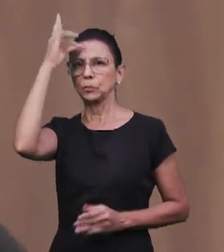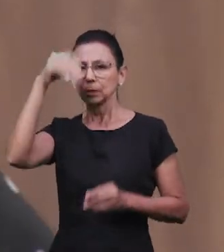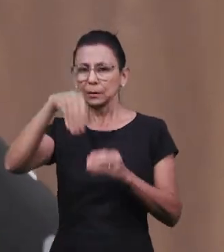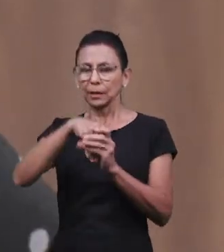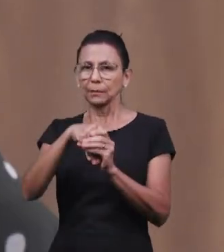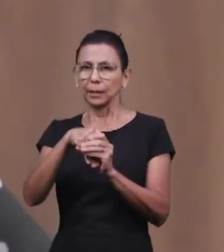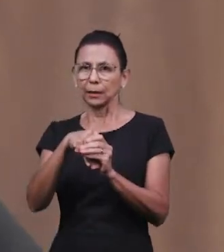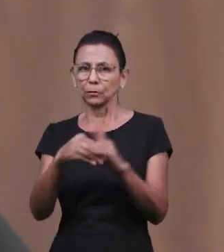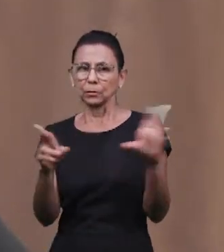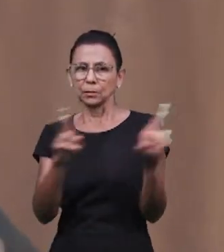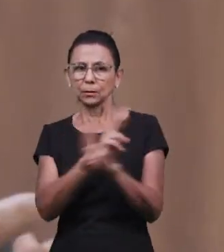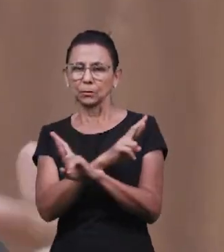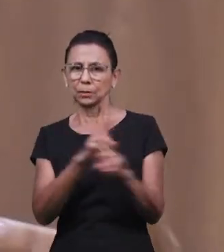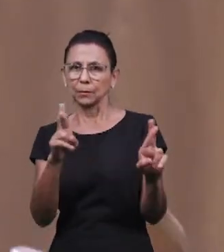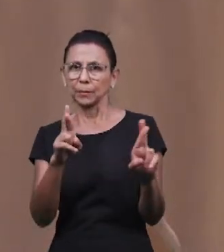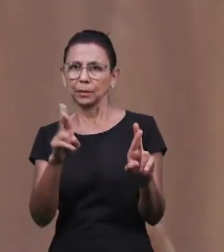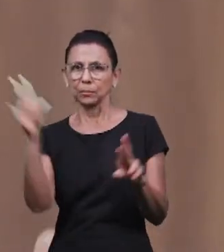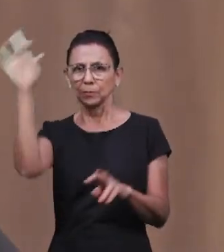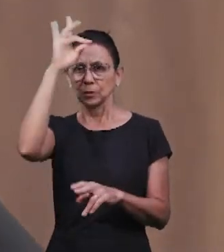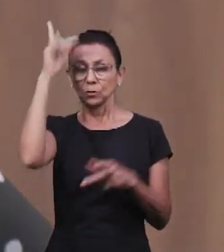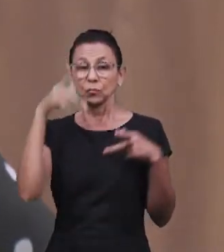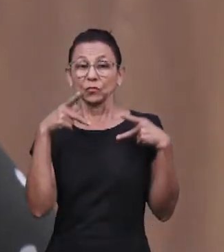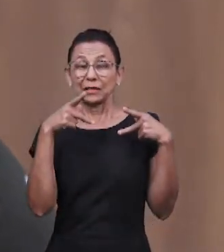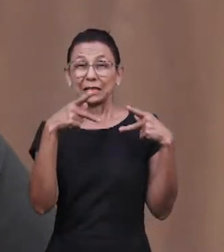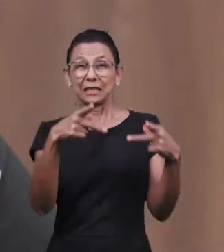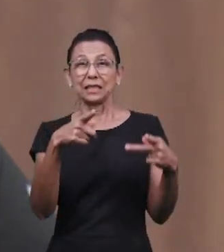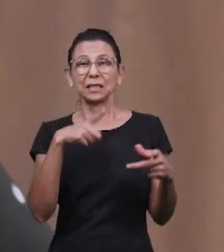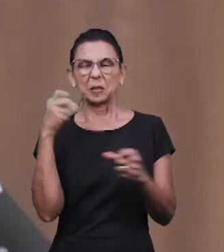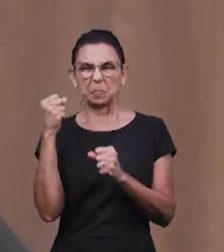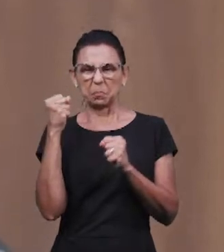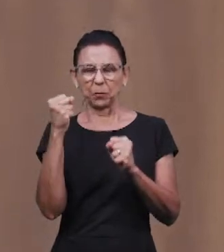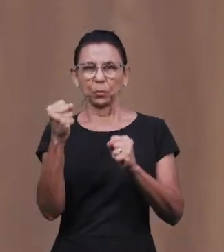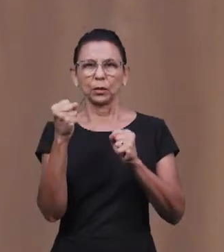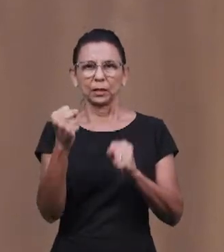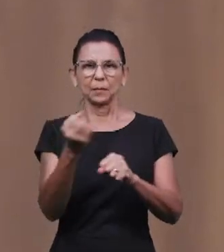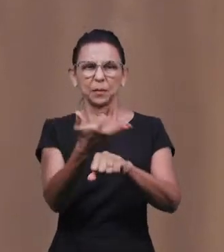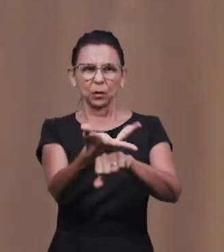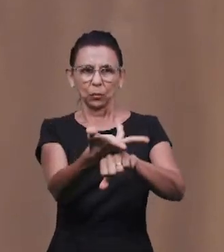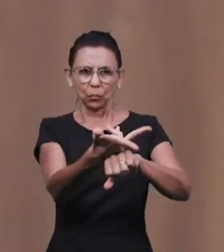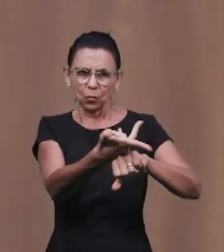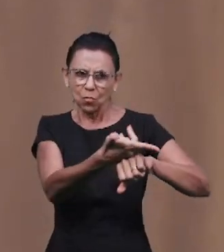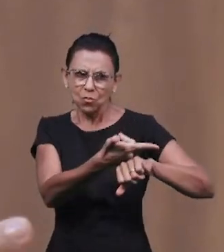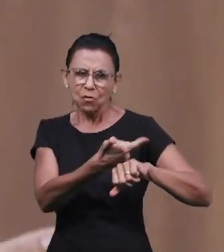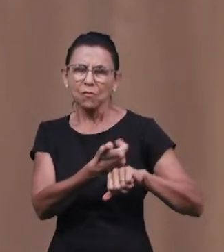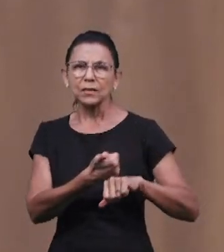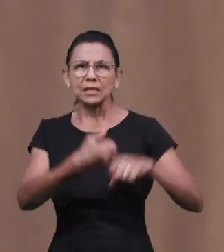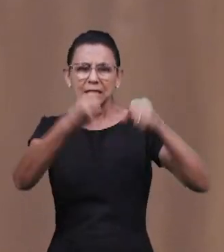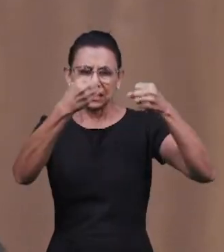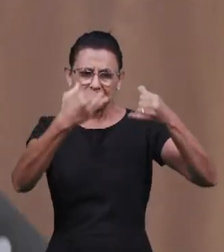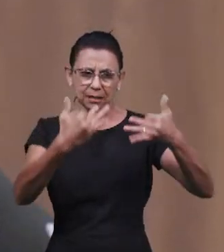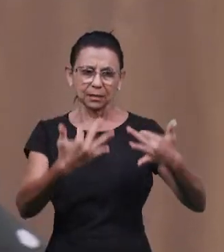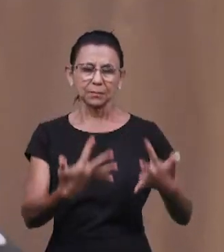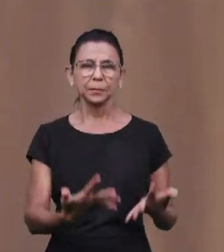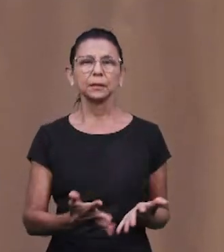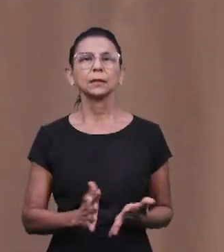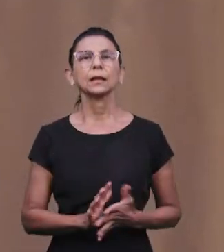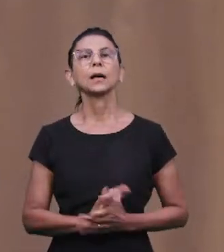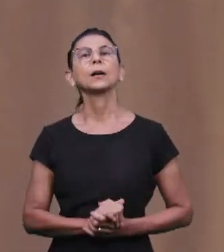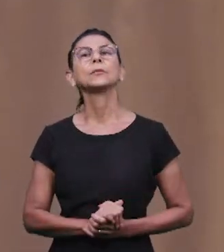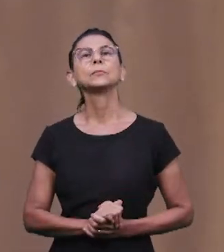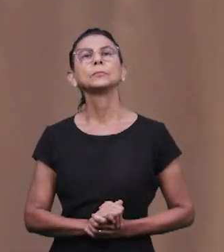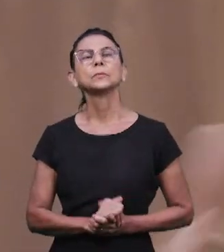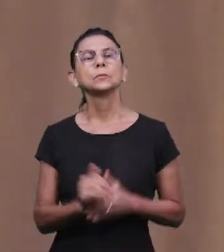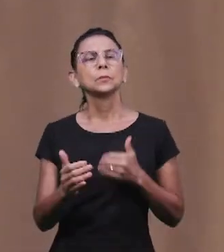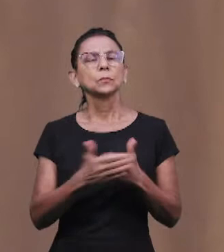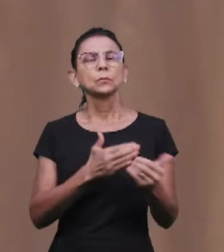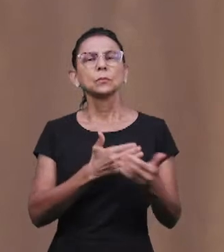ali na conversa com o Pai, nesse diálogo, nos visita, ele é poderoso, né, para poder convencer e